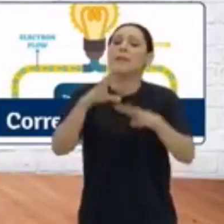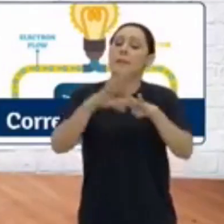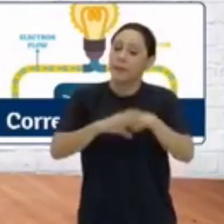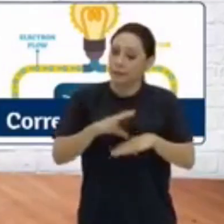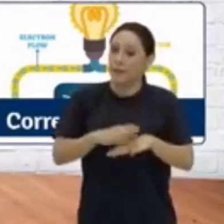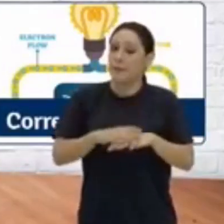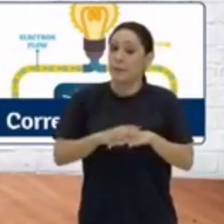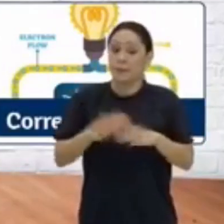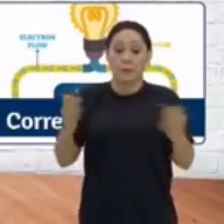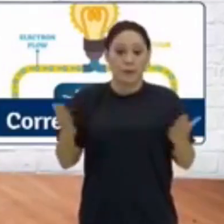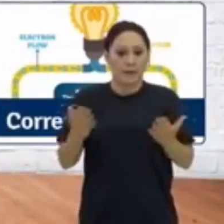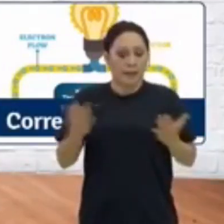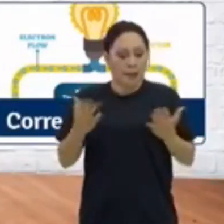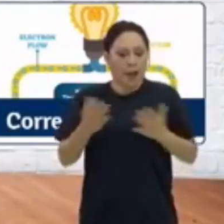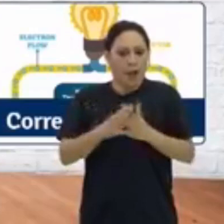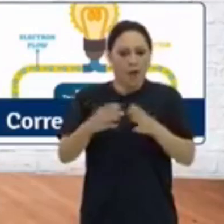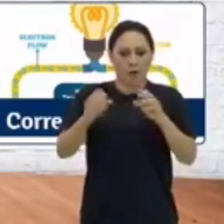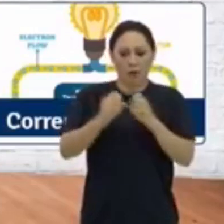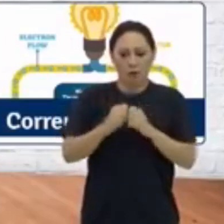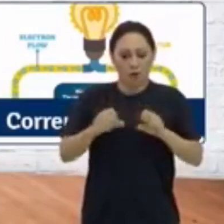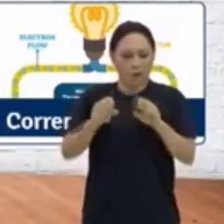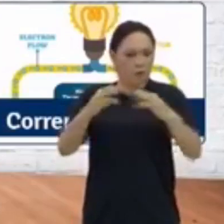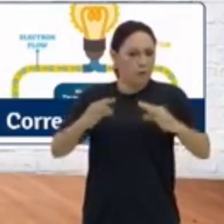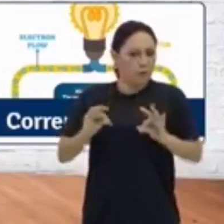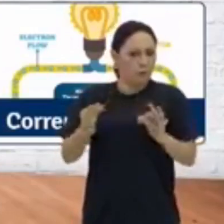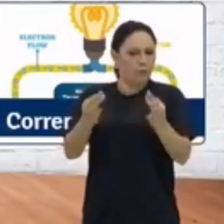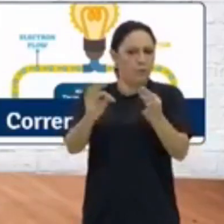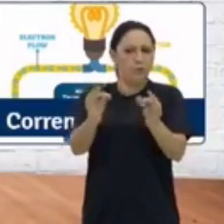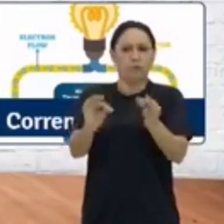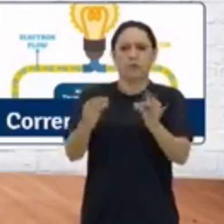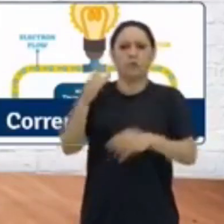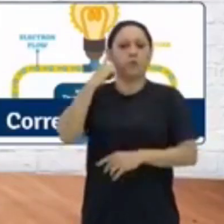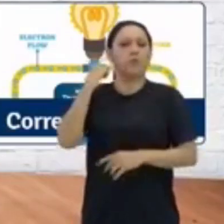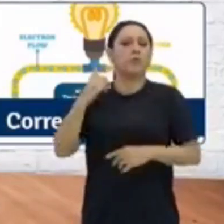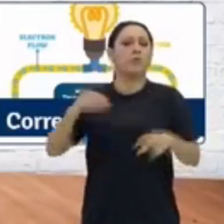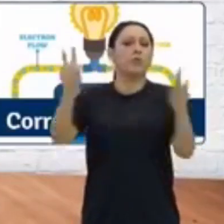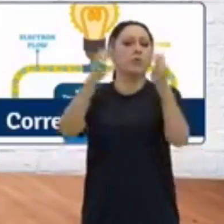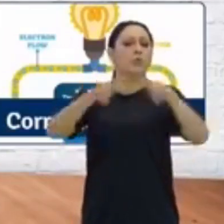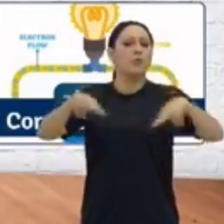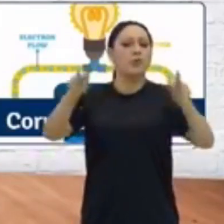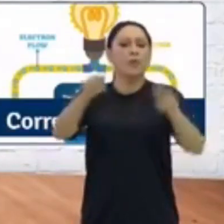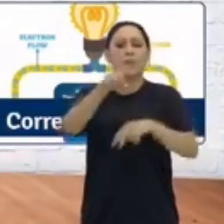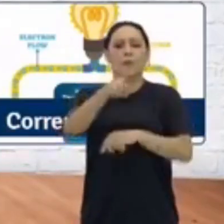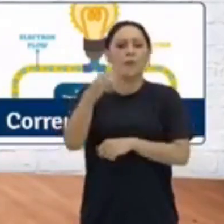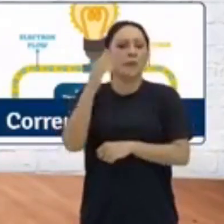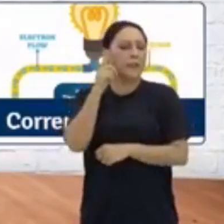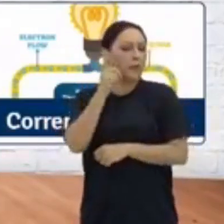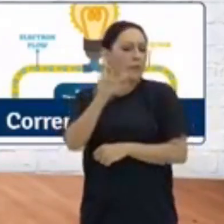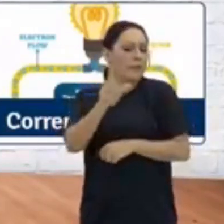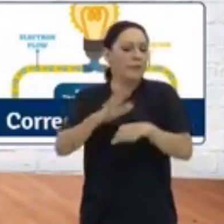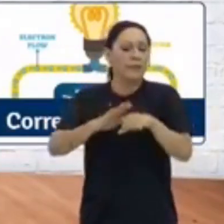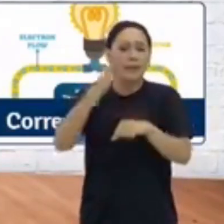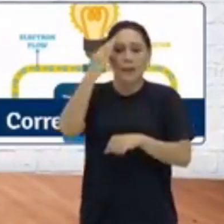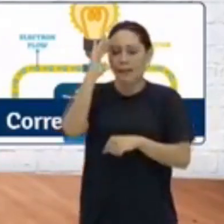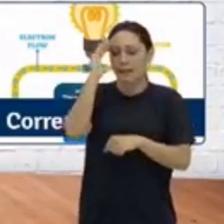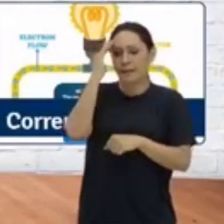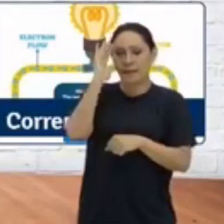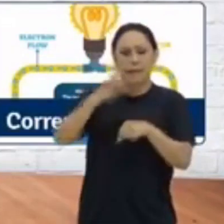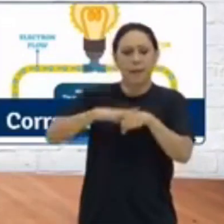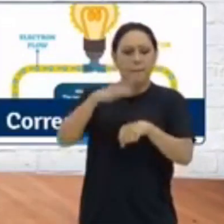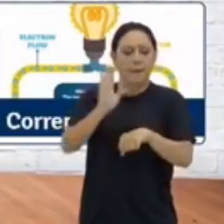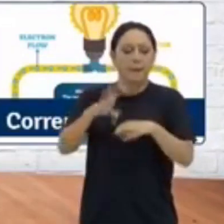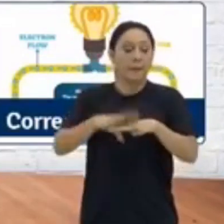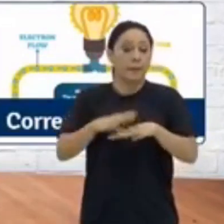matemática, mas agora com recursos, com mais recursos audiovisuais, para que você possa entender cada vez mais a matemática. E